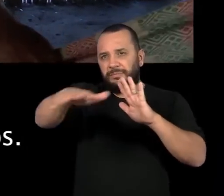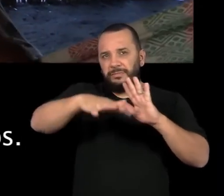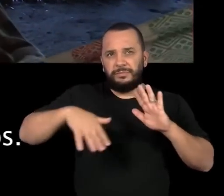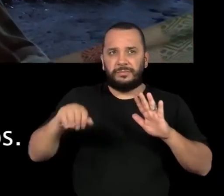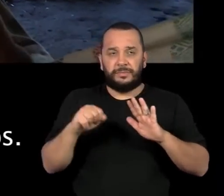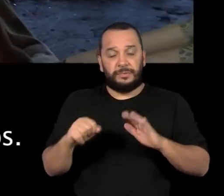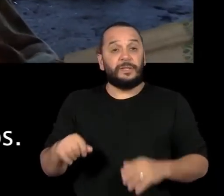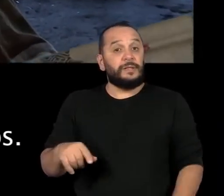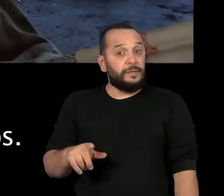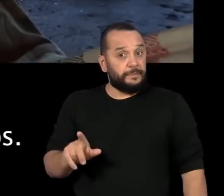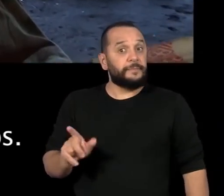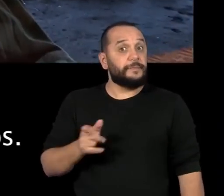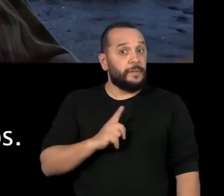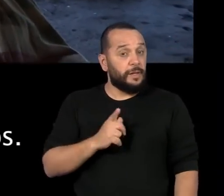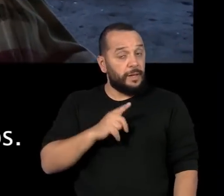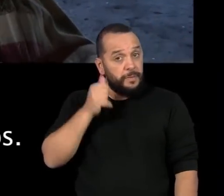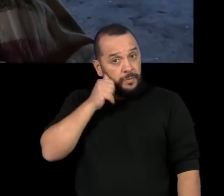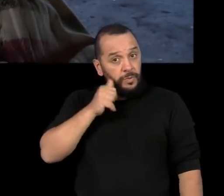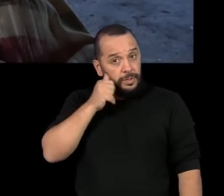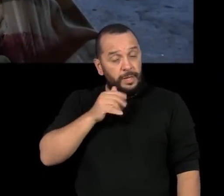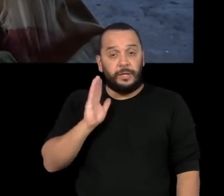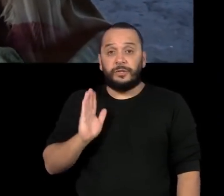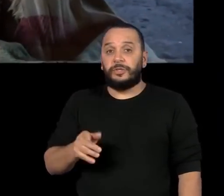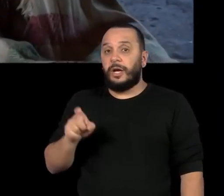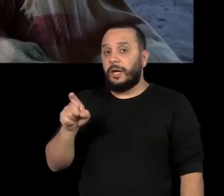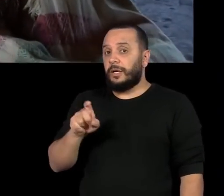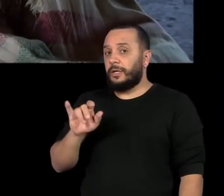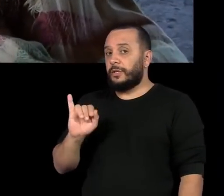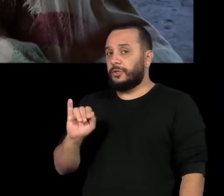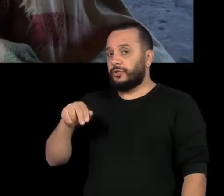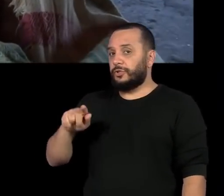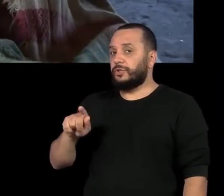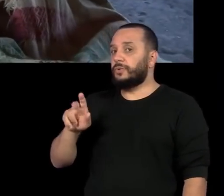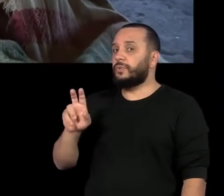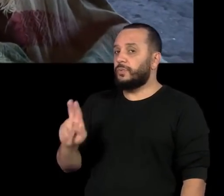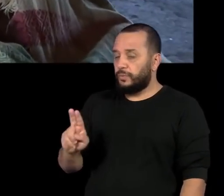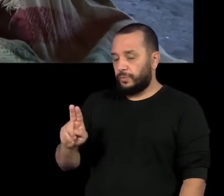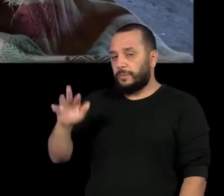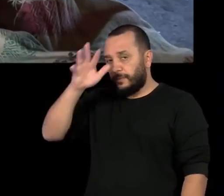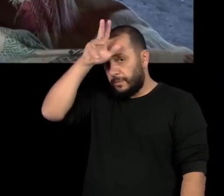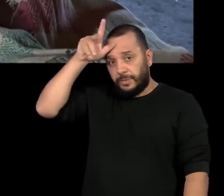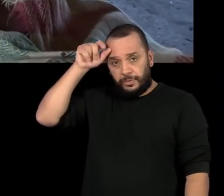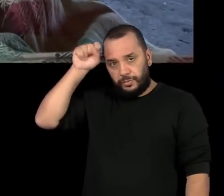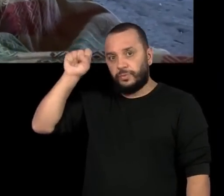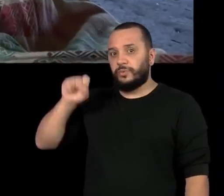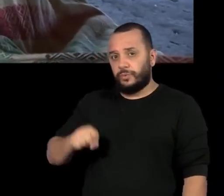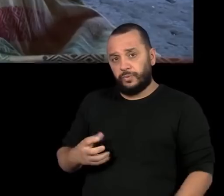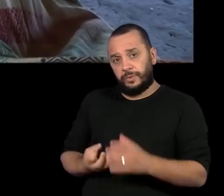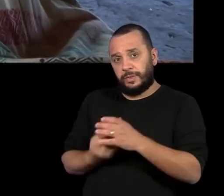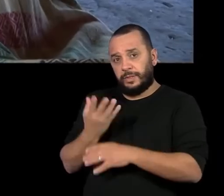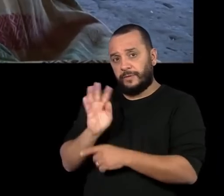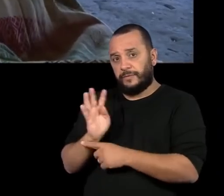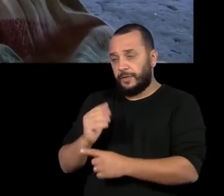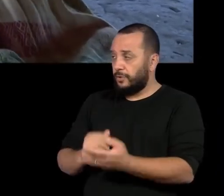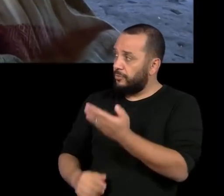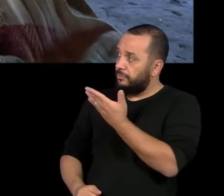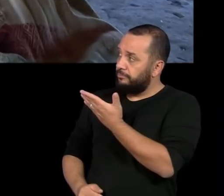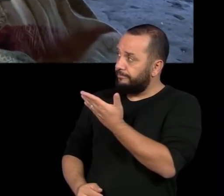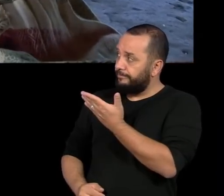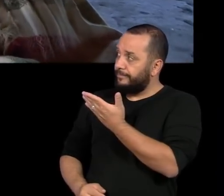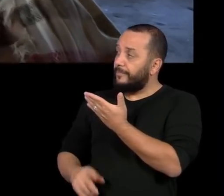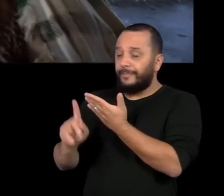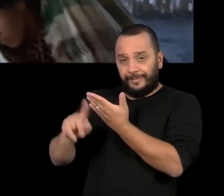Mulheres da terra indígena do Xingu, no Mato Grosso do Sul, produzem e gravam vídeos. São cenas das oficinas